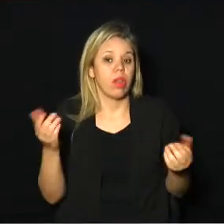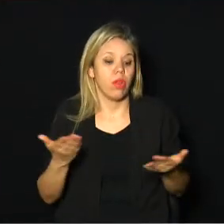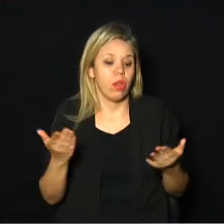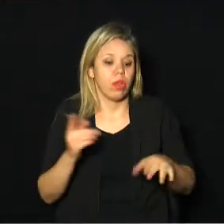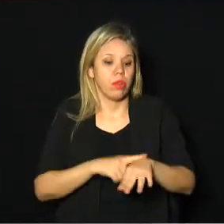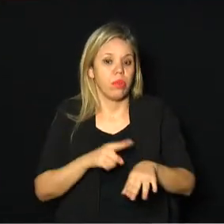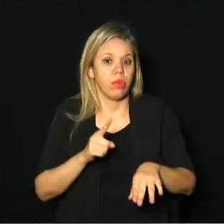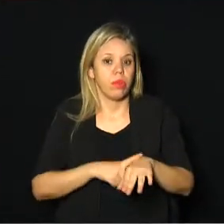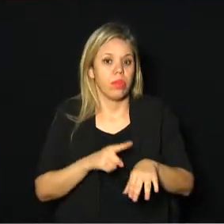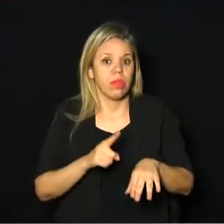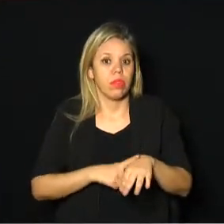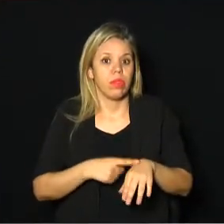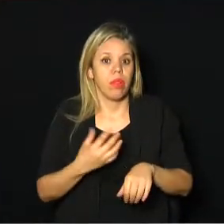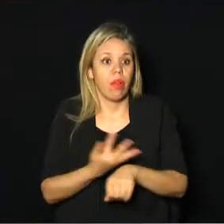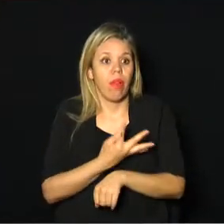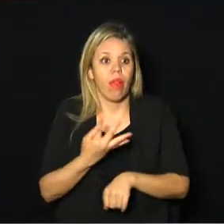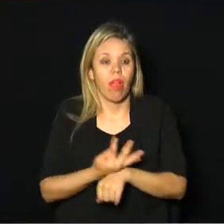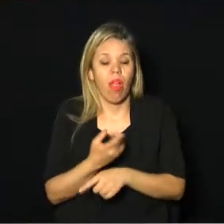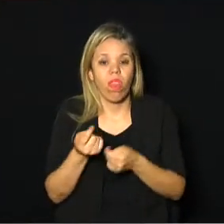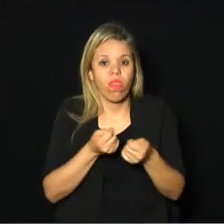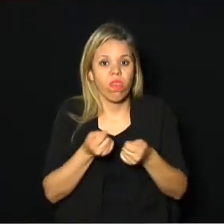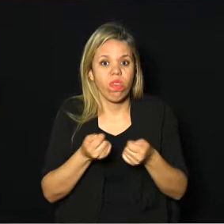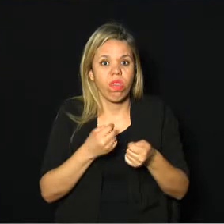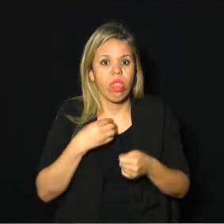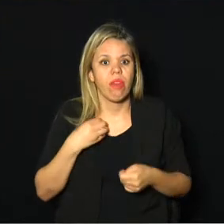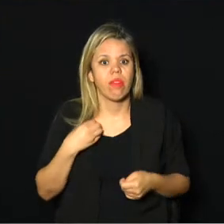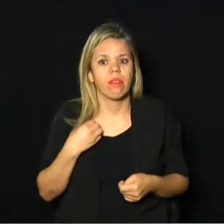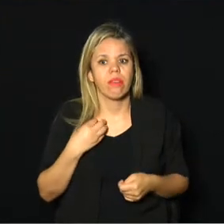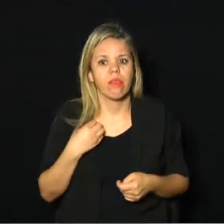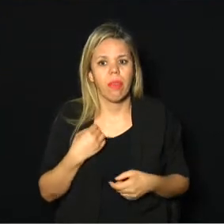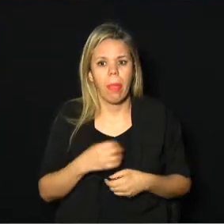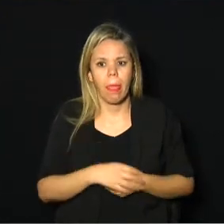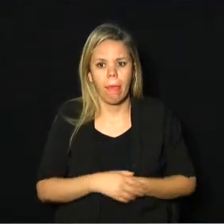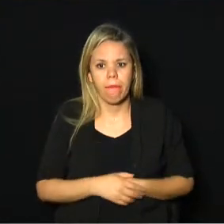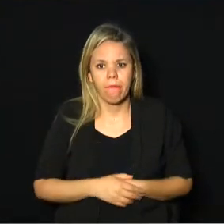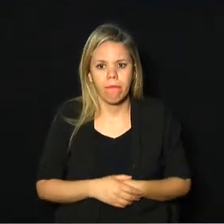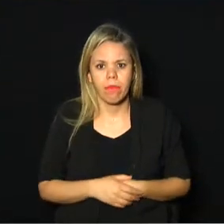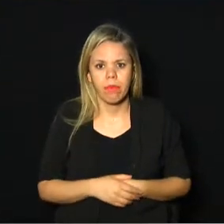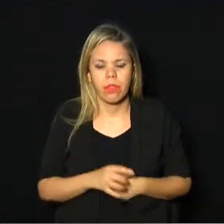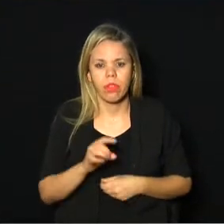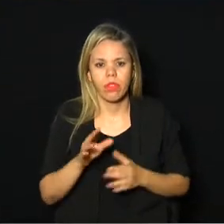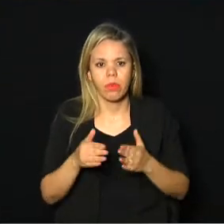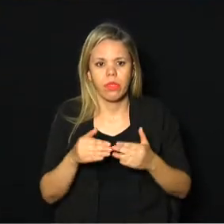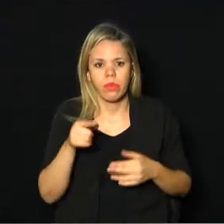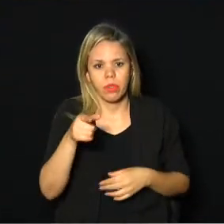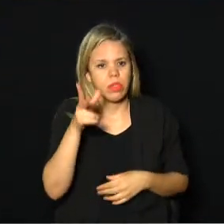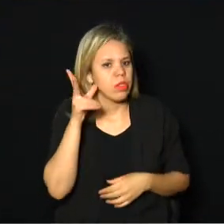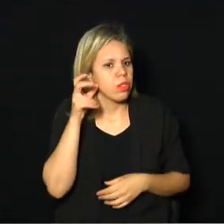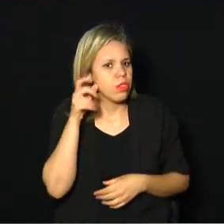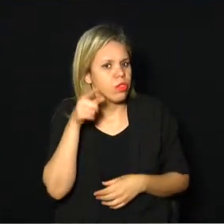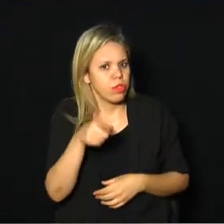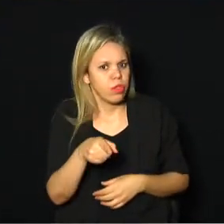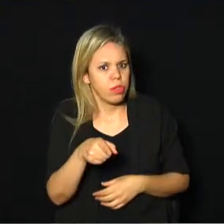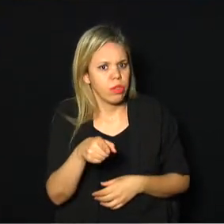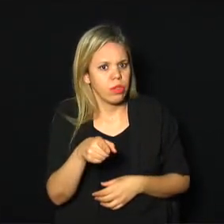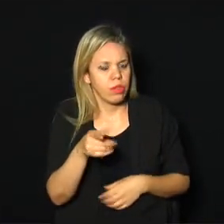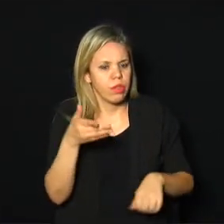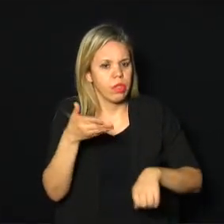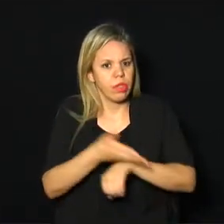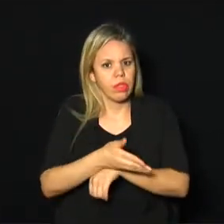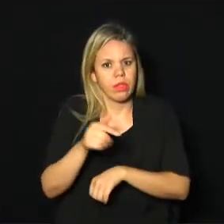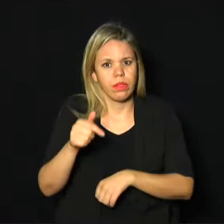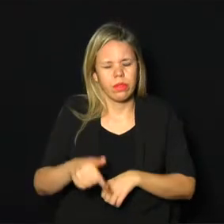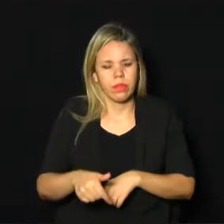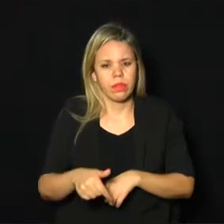que é o momento da crise econômica. Mariana, eu só te pedir licença, eu estou te ouvindo, eu vou ter que entrar agora aqui